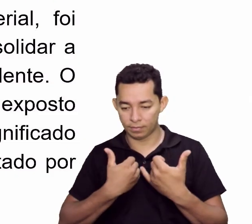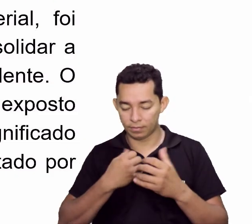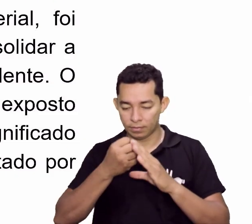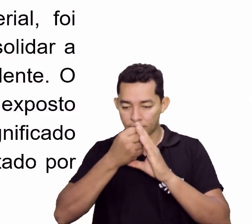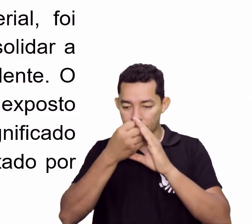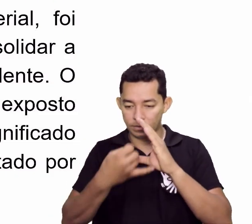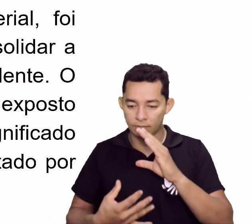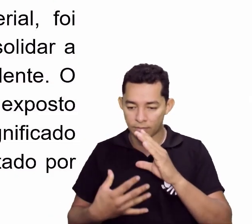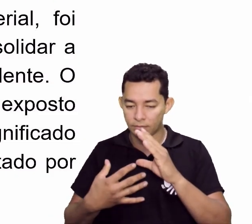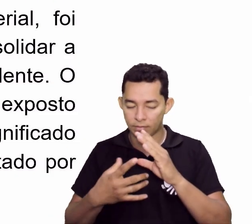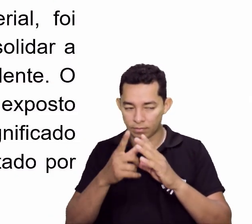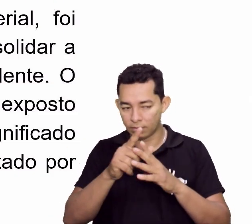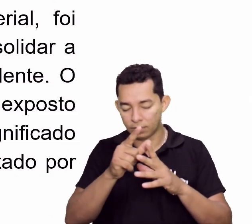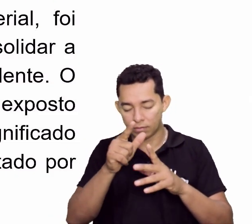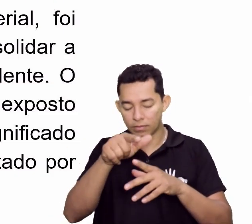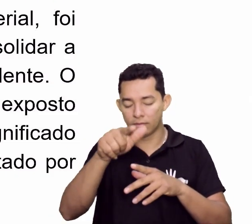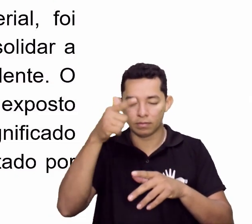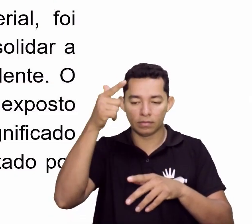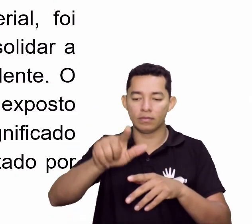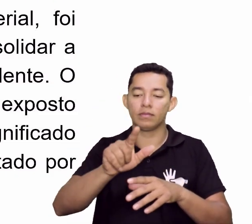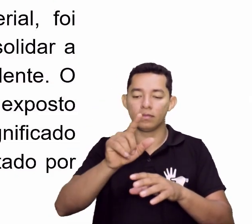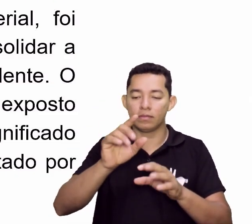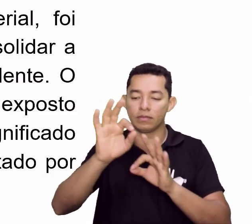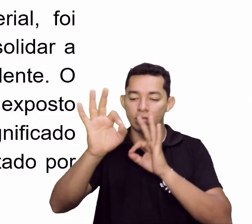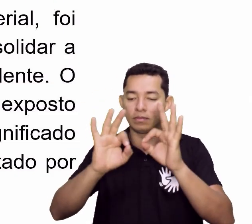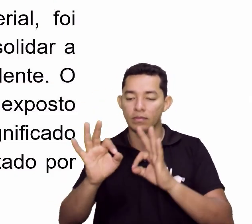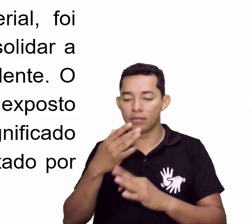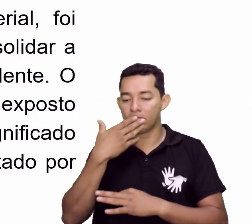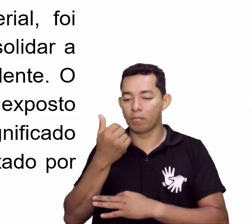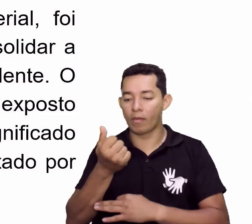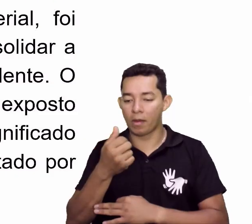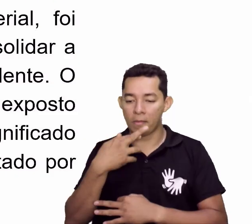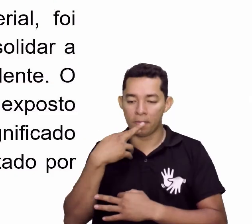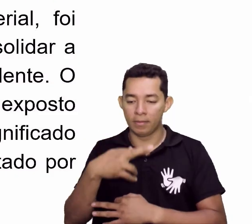para você já se preparar melhor para